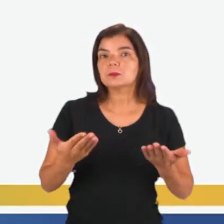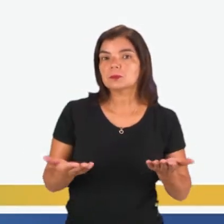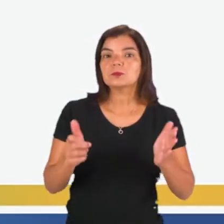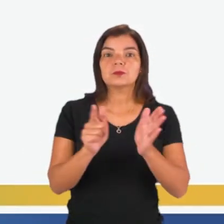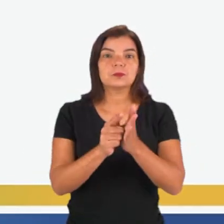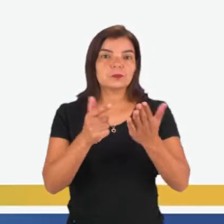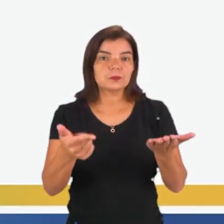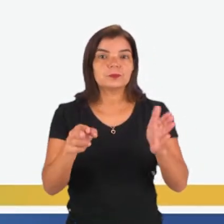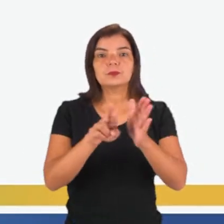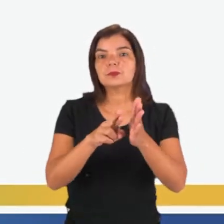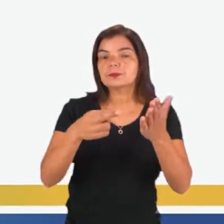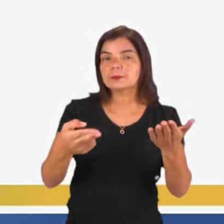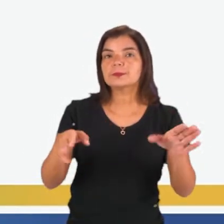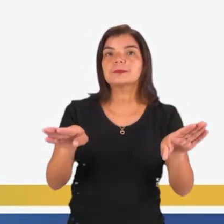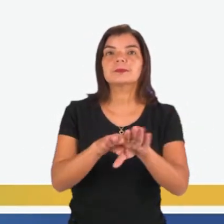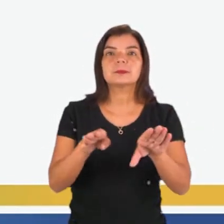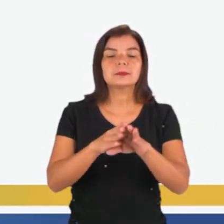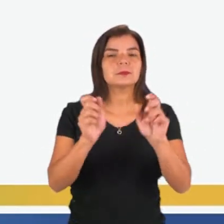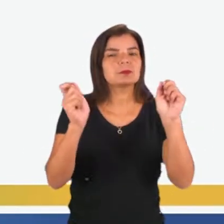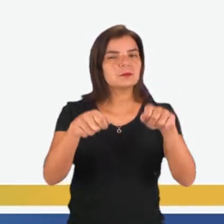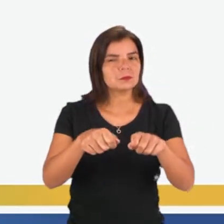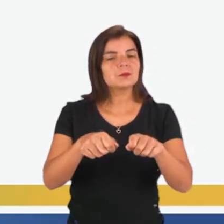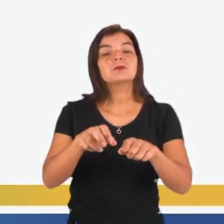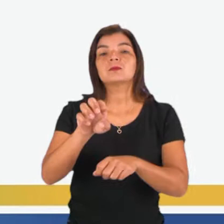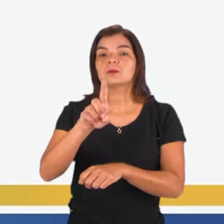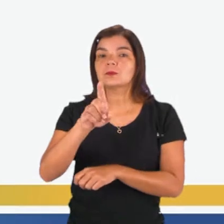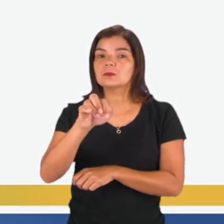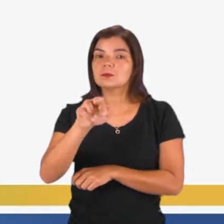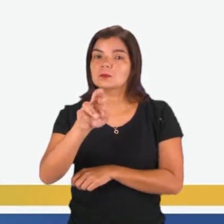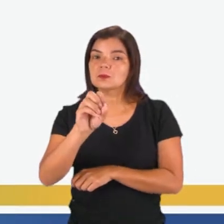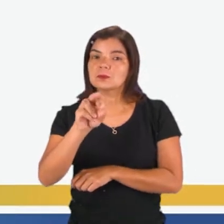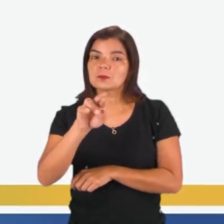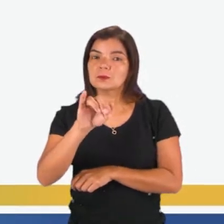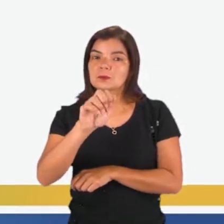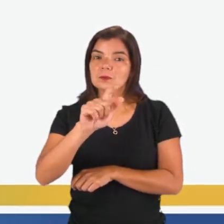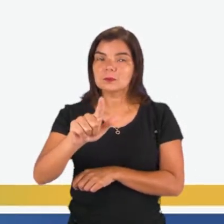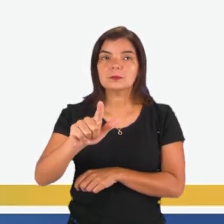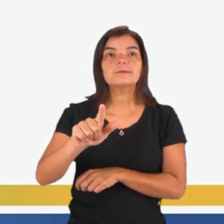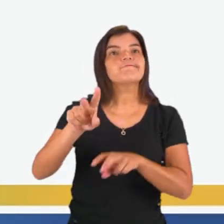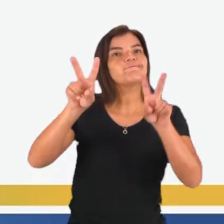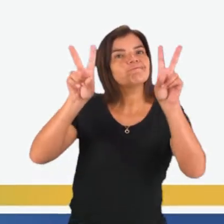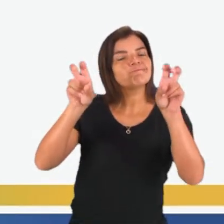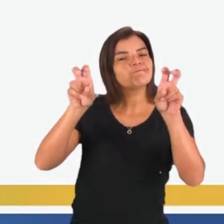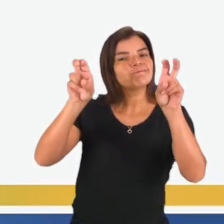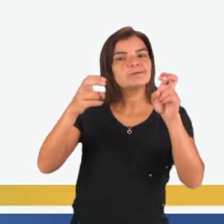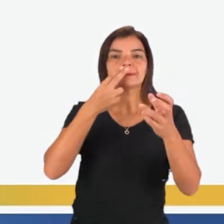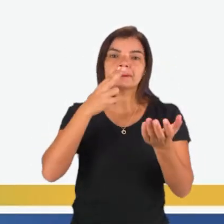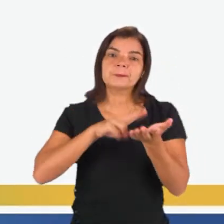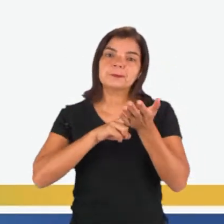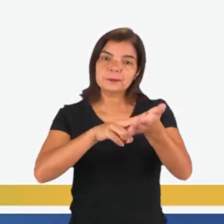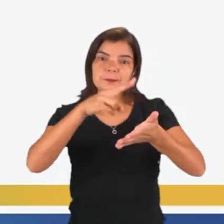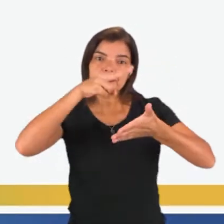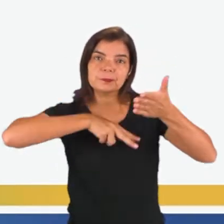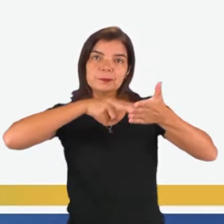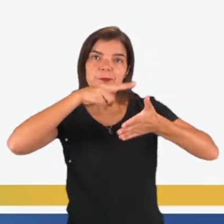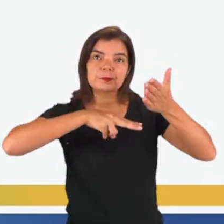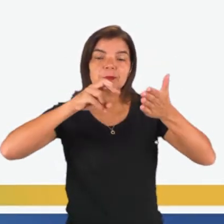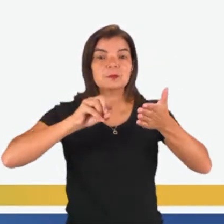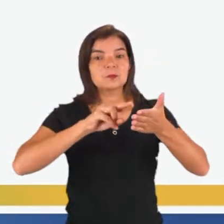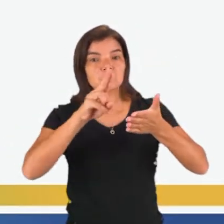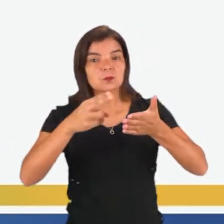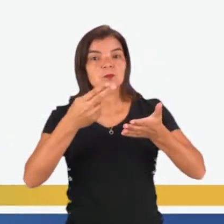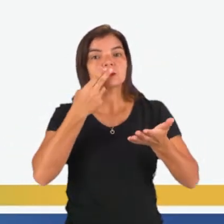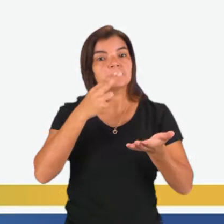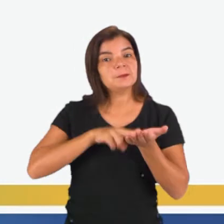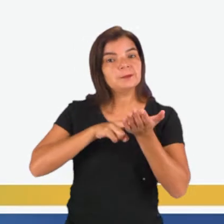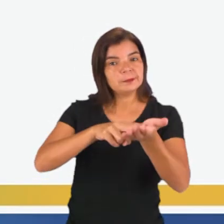nos jornais como nas revistas, podemos encontrar os editoriais intitulados como Carta ao Leitor ou Carta